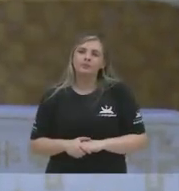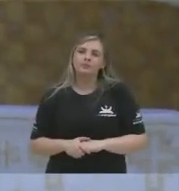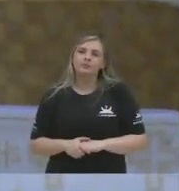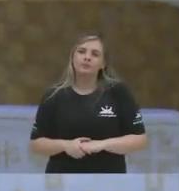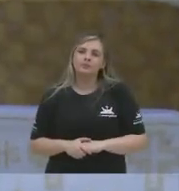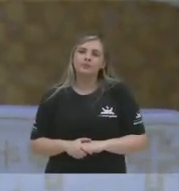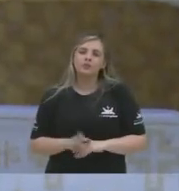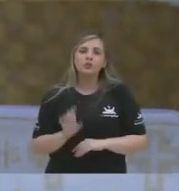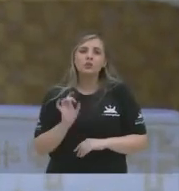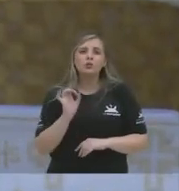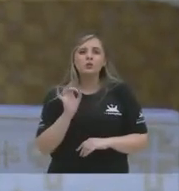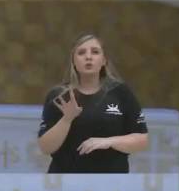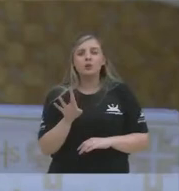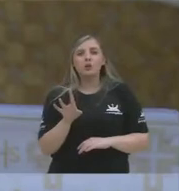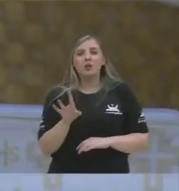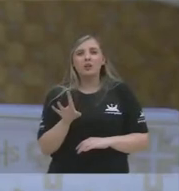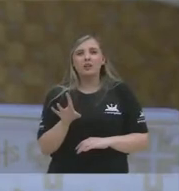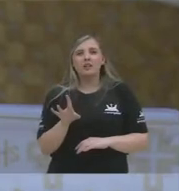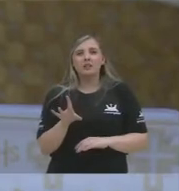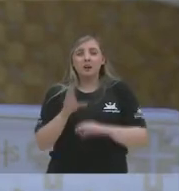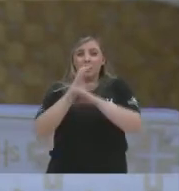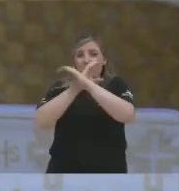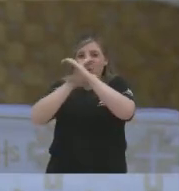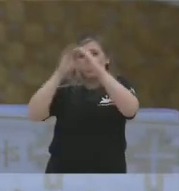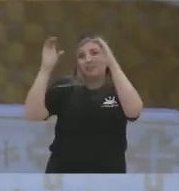Só que a confiança